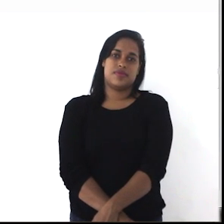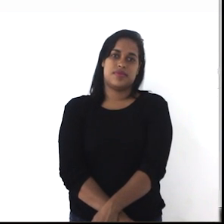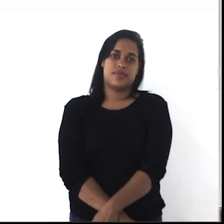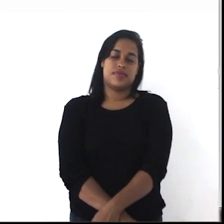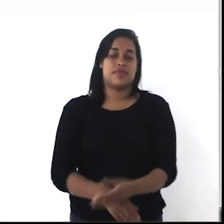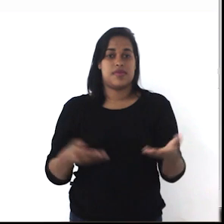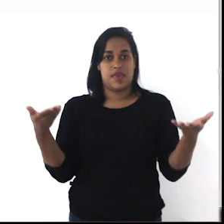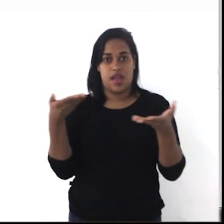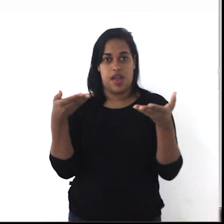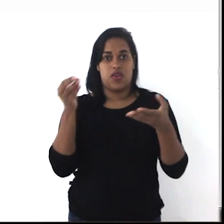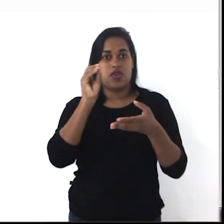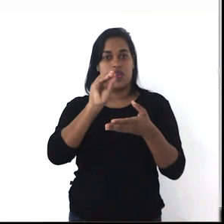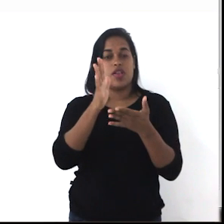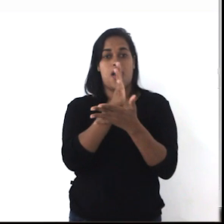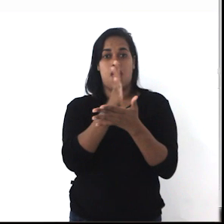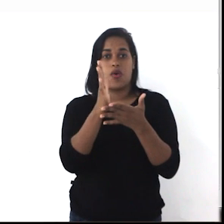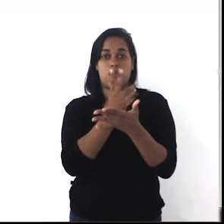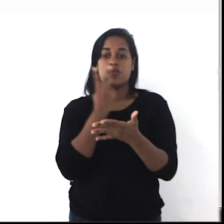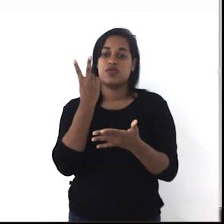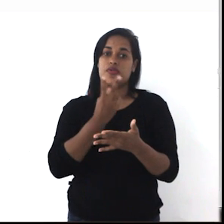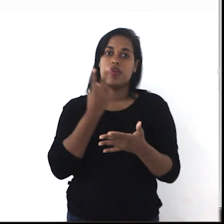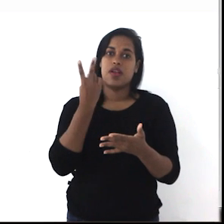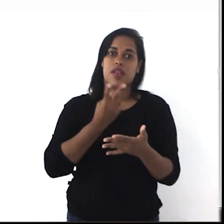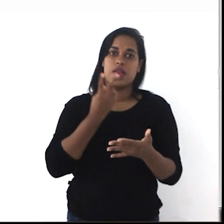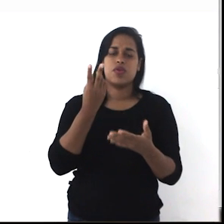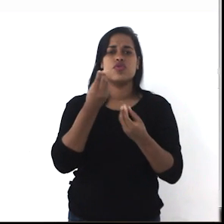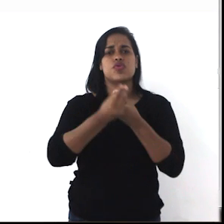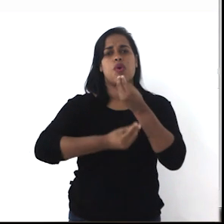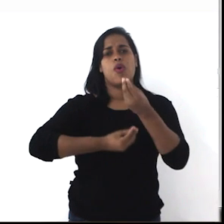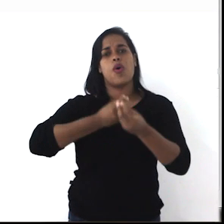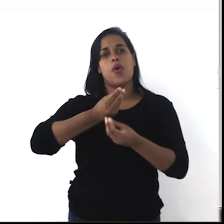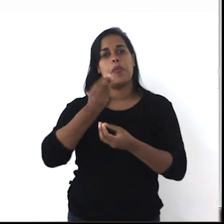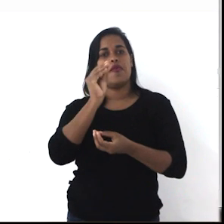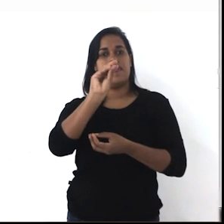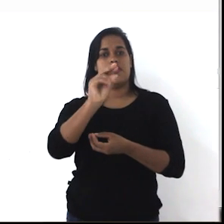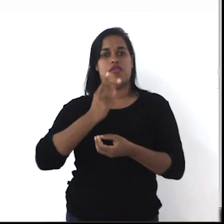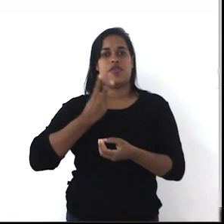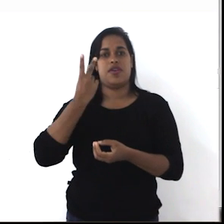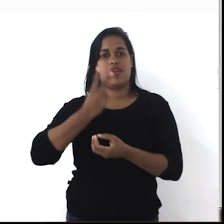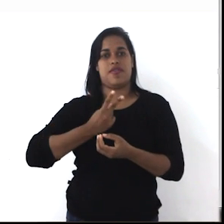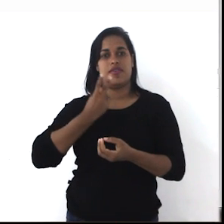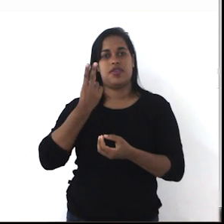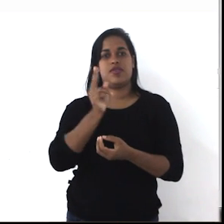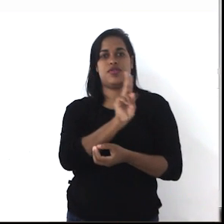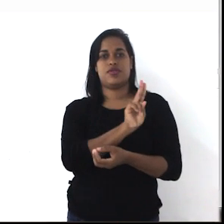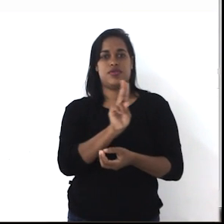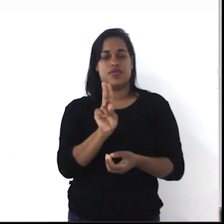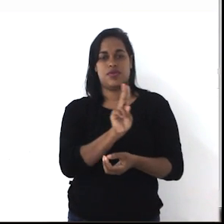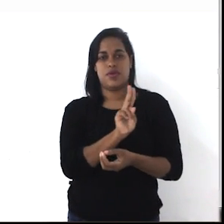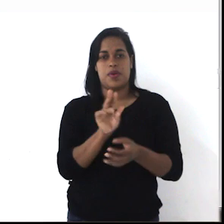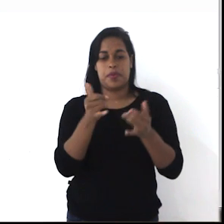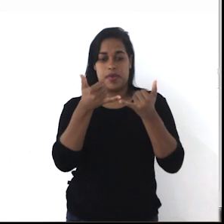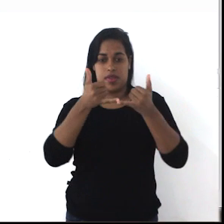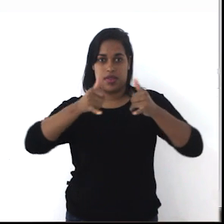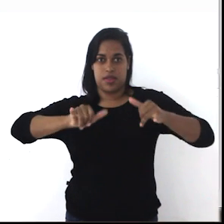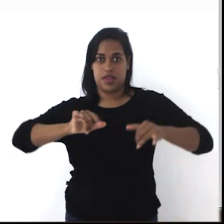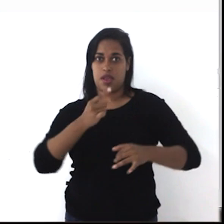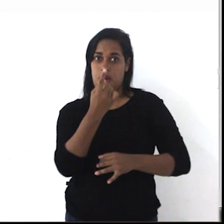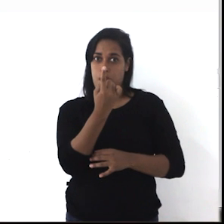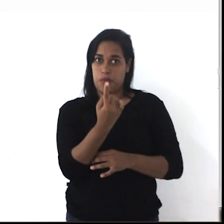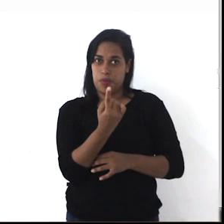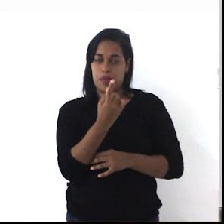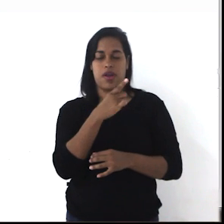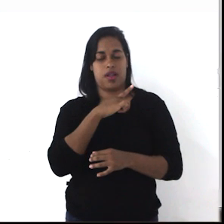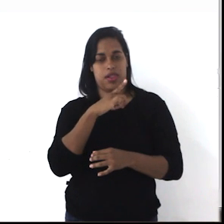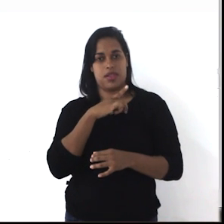Vamos agora colocar os valores. Como é que a gente preenche os valores? Vamos chamar o array. Então, linha é um array que tem os